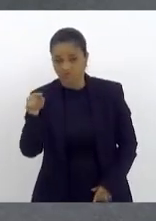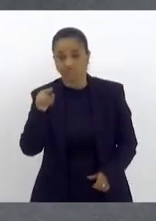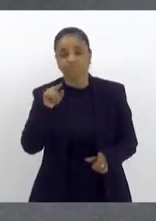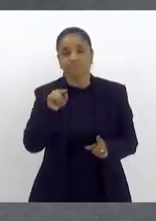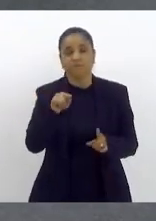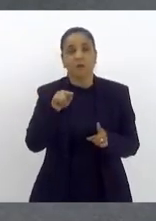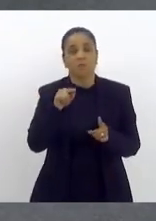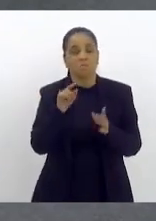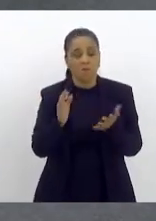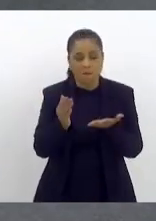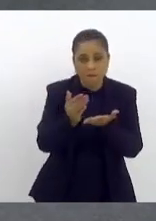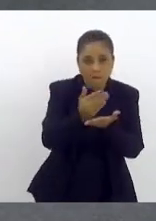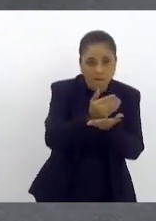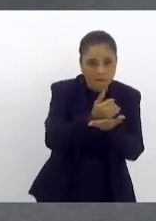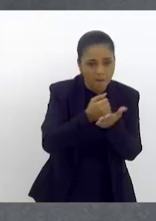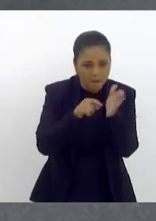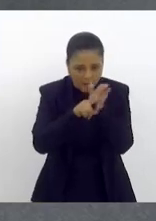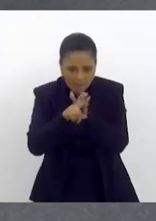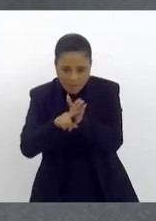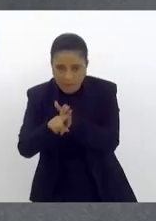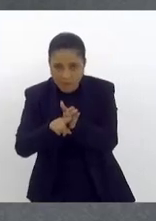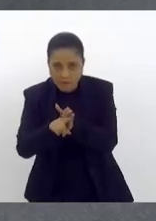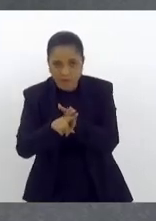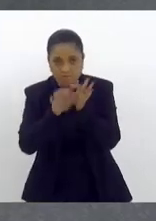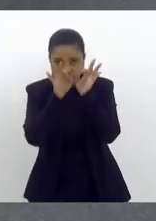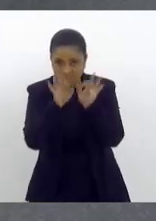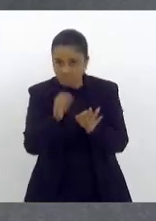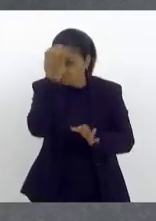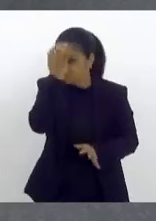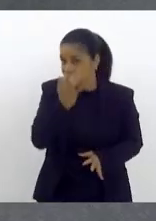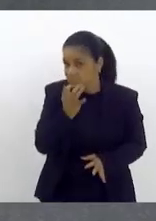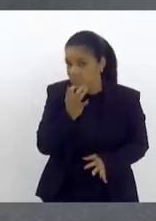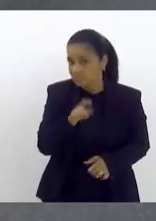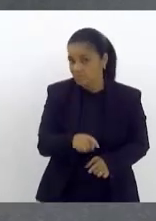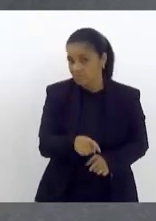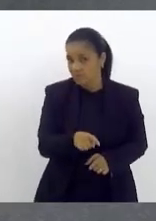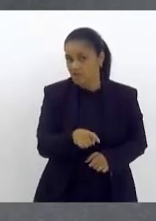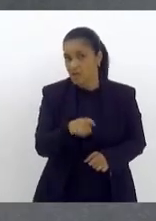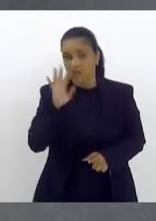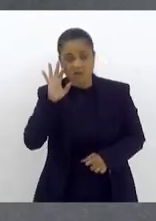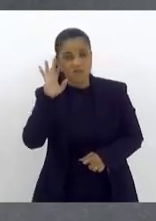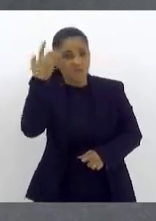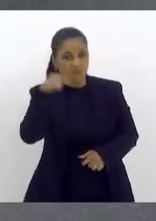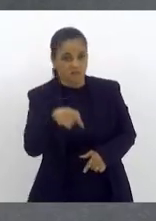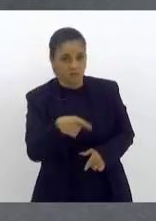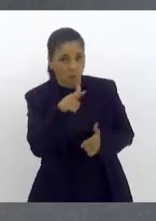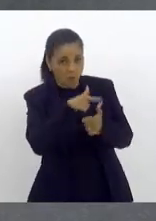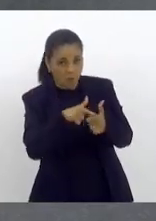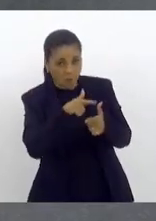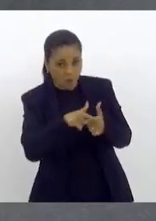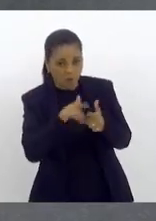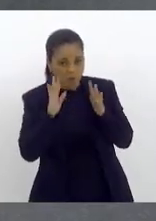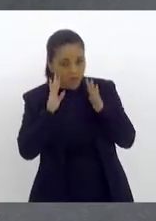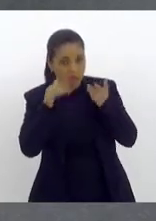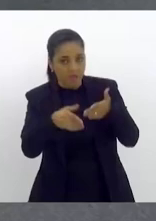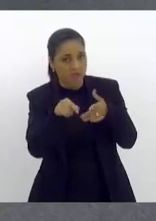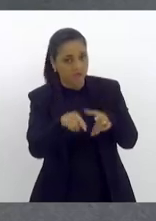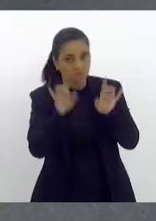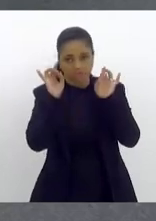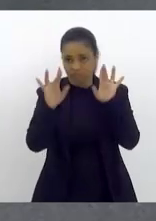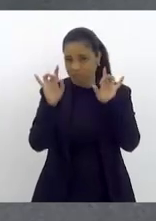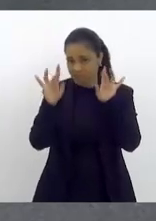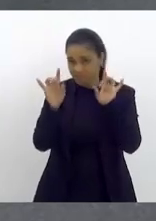apuração mais célere para que nós possamos ter a solução para esse caso especificamente,